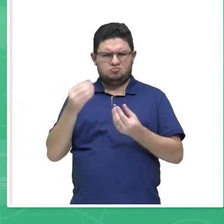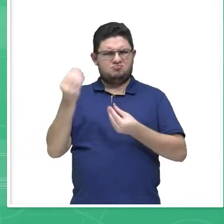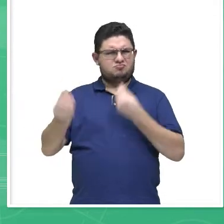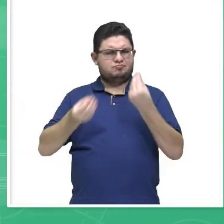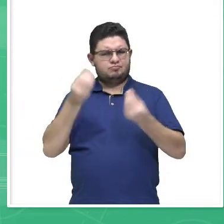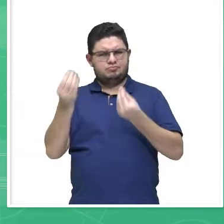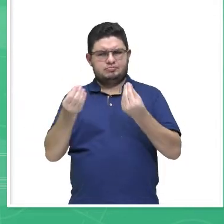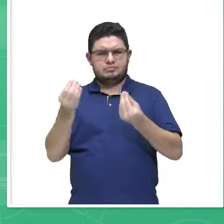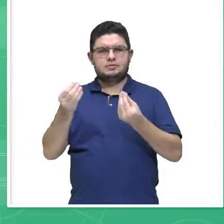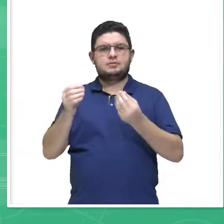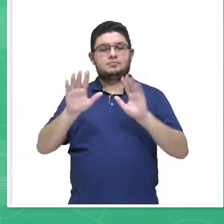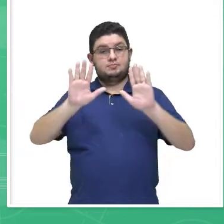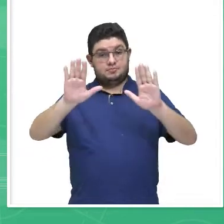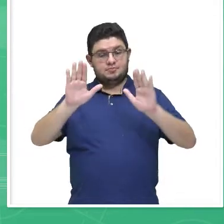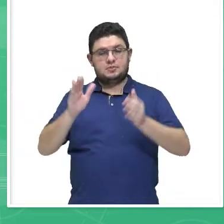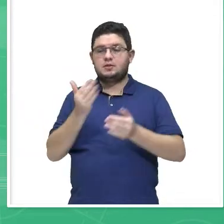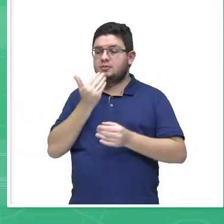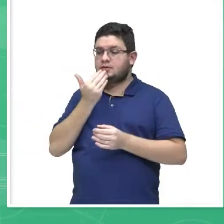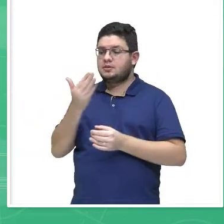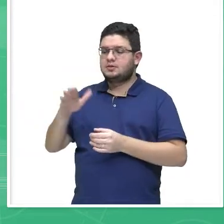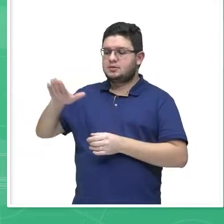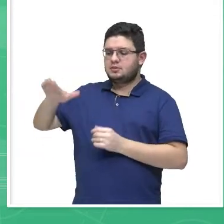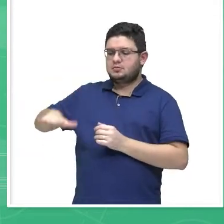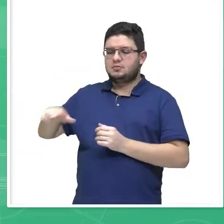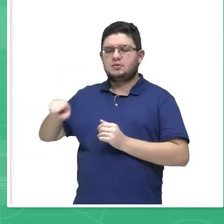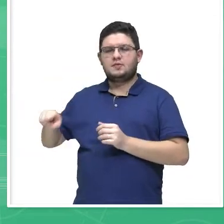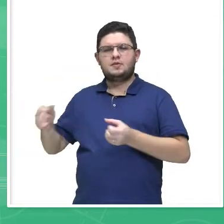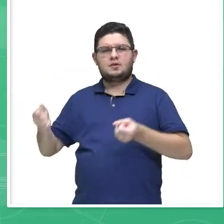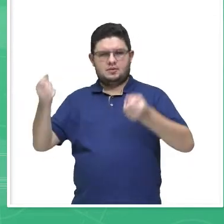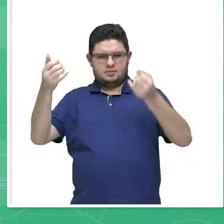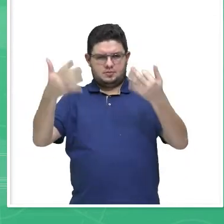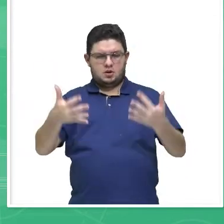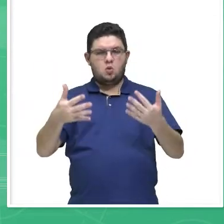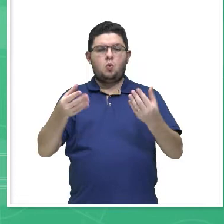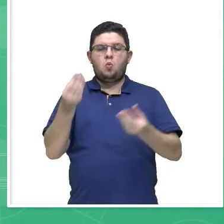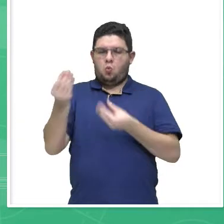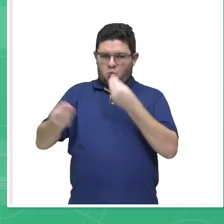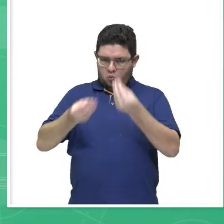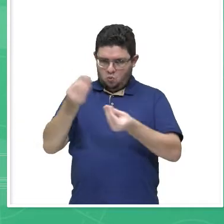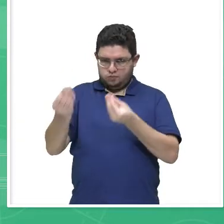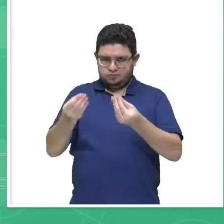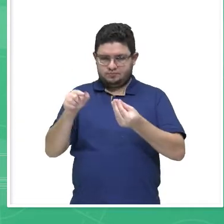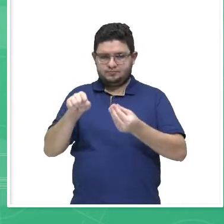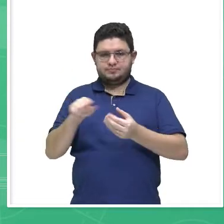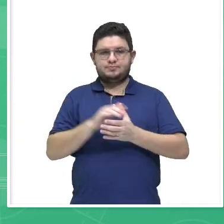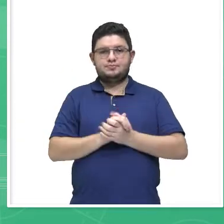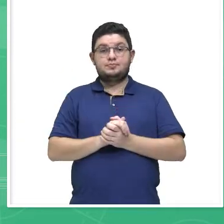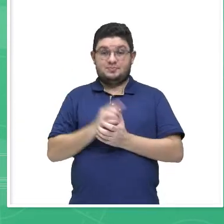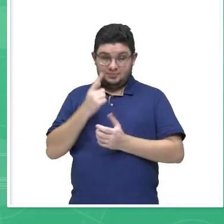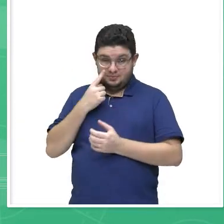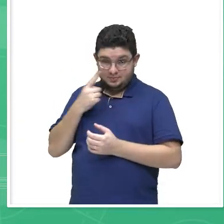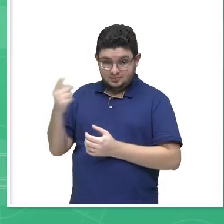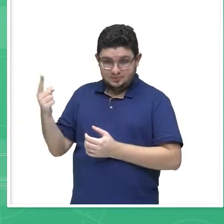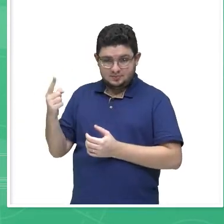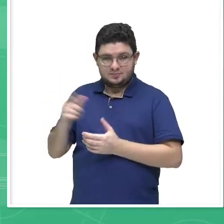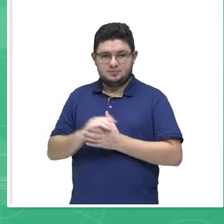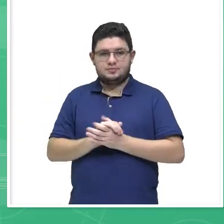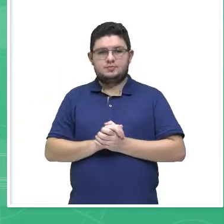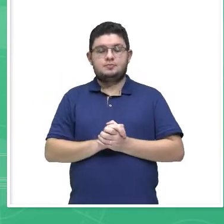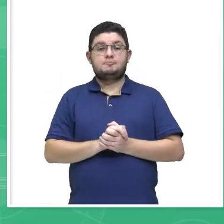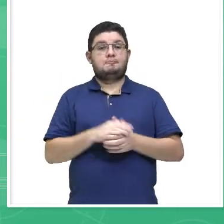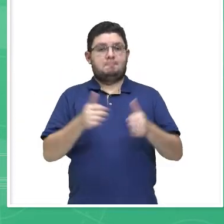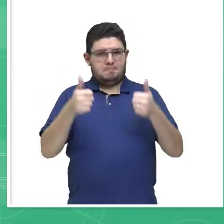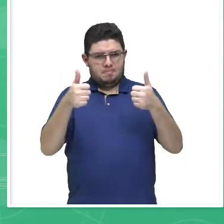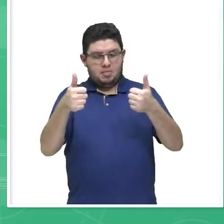estudo do método marxista que é chamado de materialismo histórico. Vamos lá, Durkheim?